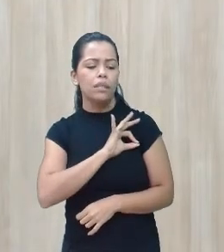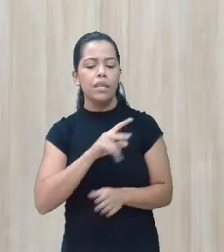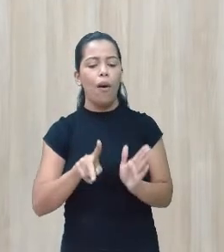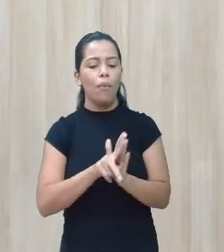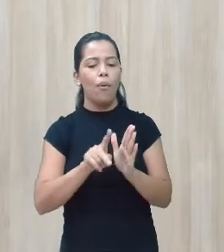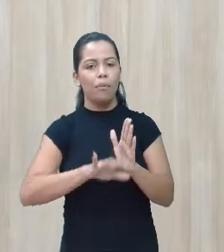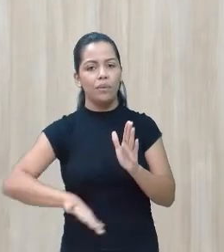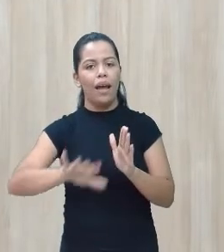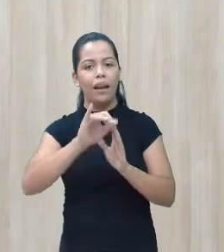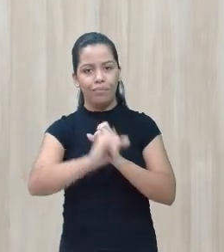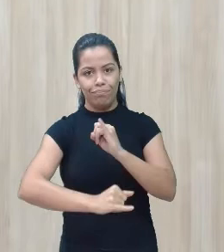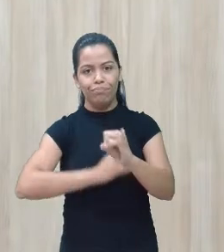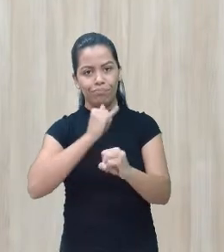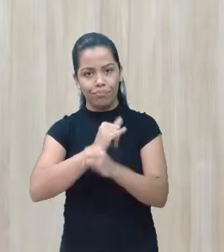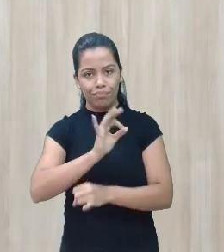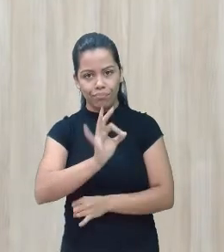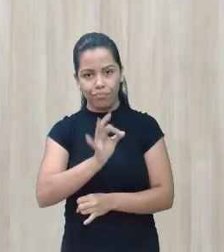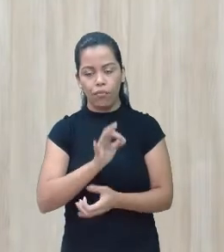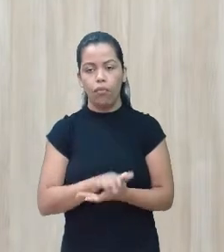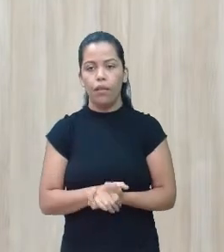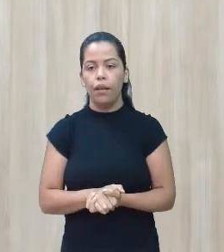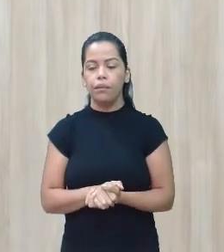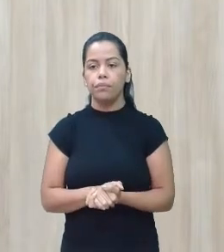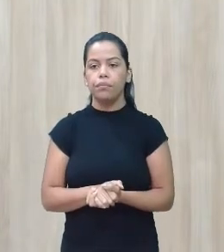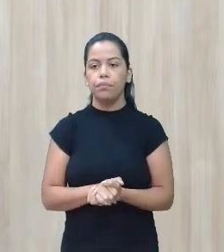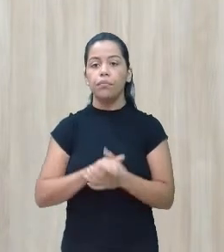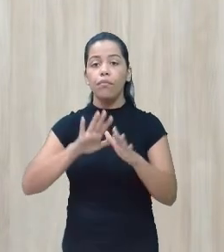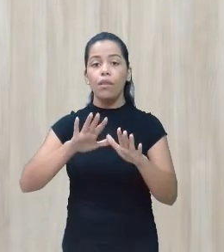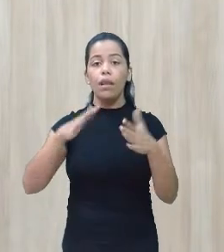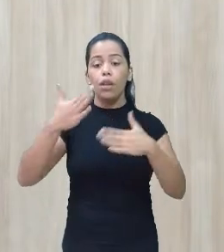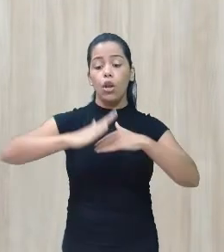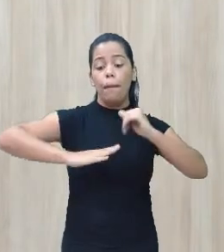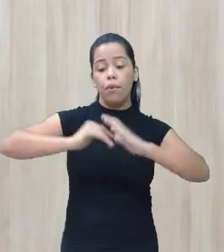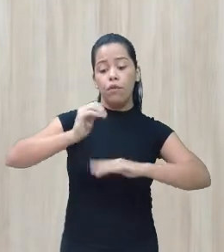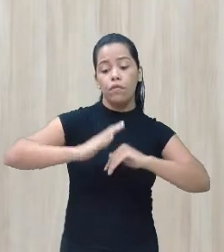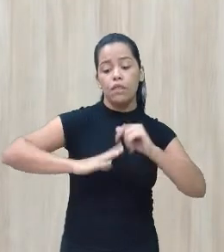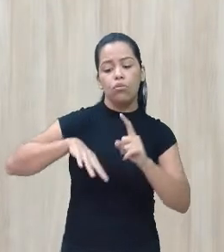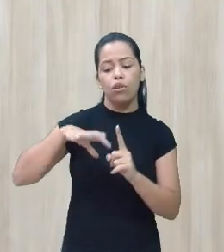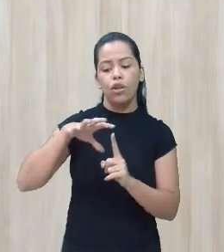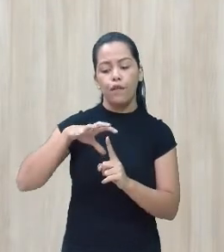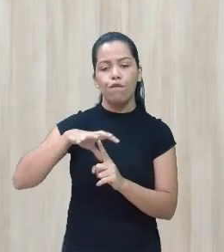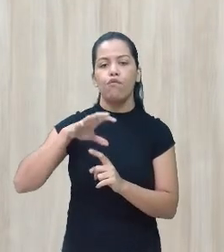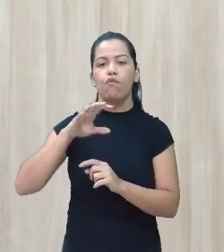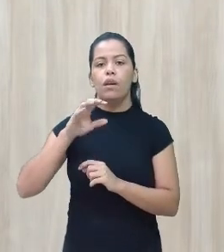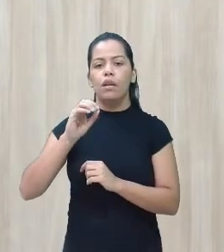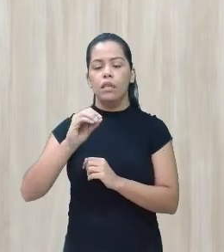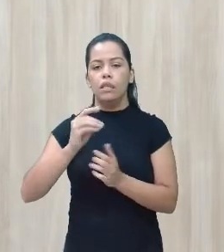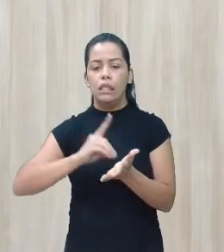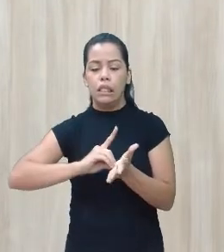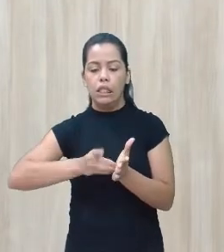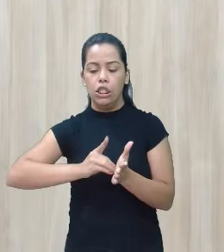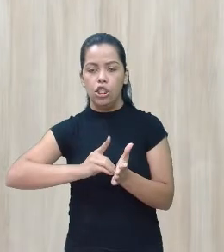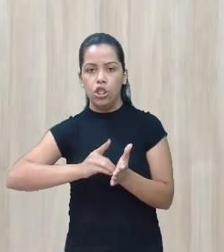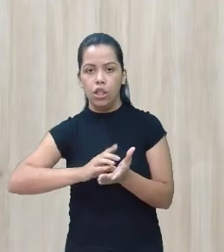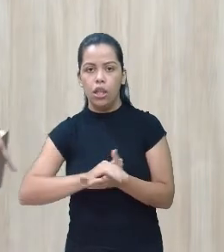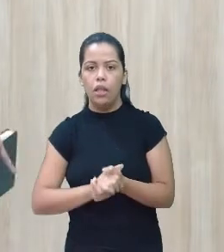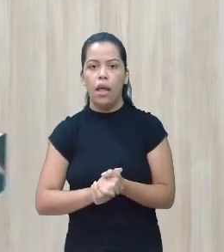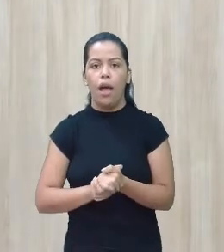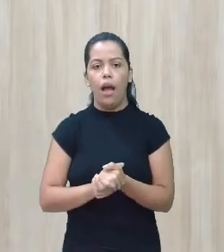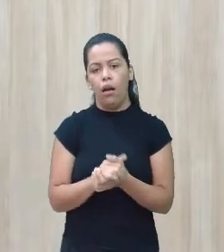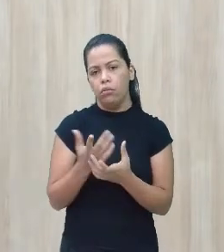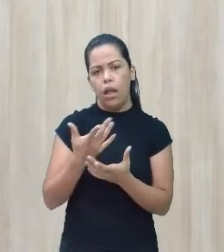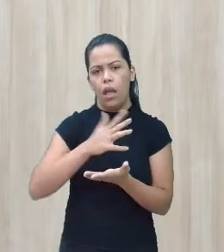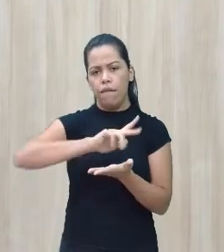E tanto na profissão de influencer, como em outras profissões que são exercidas online, hoje em dia a gente